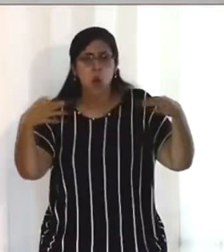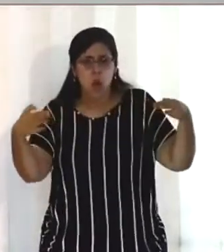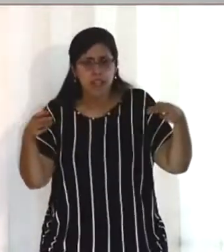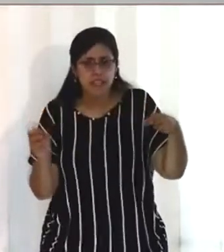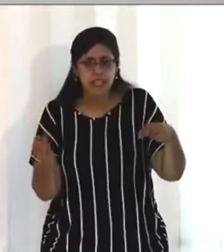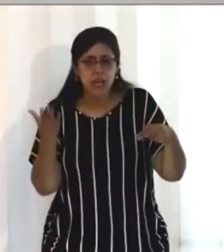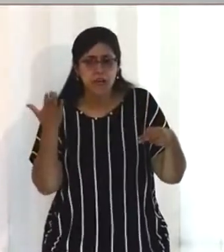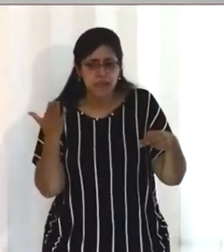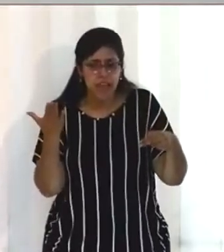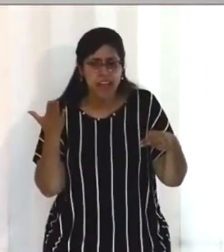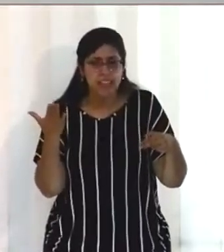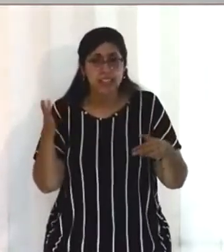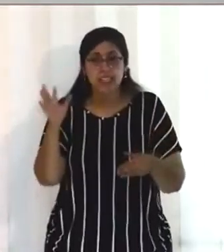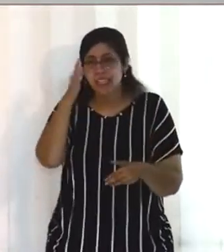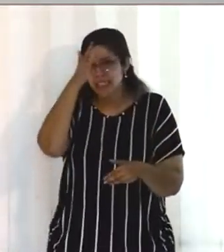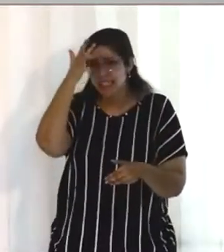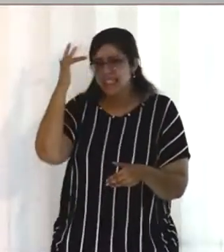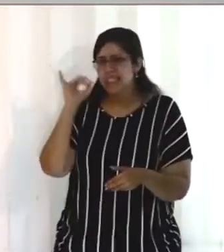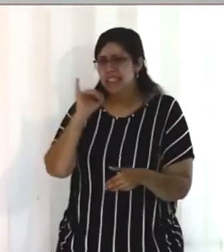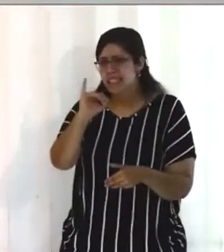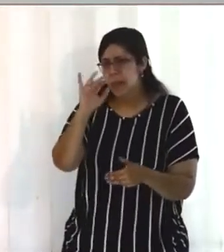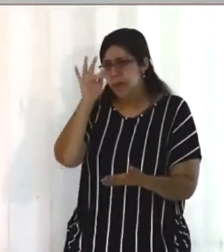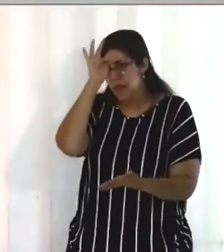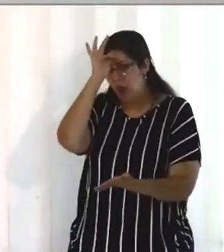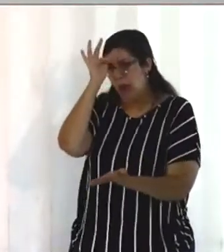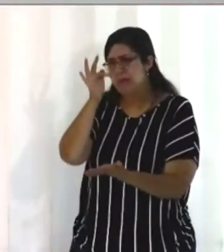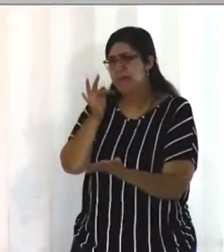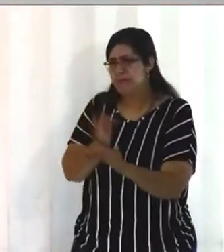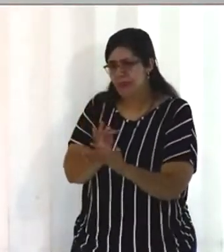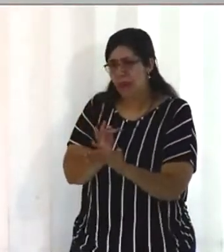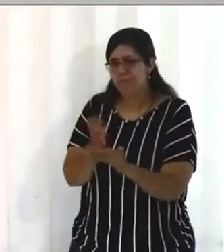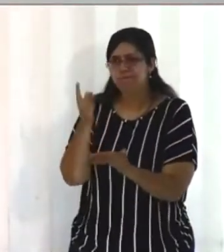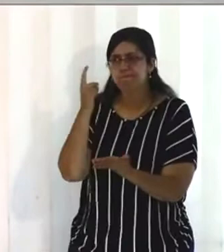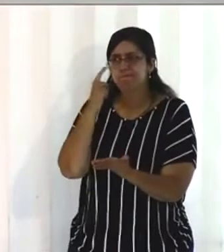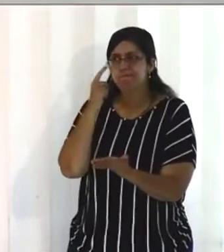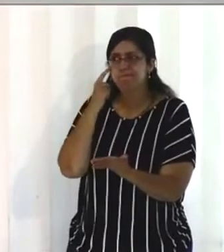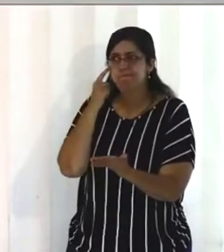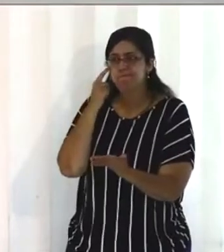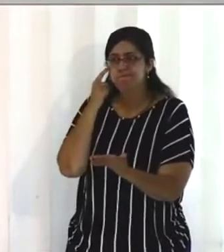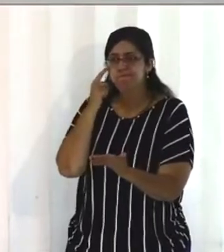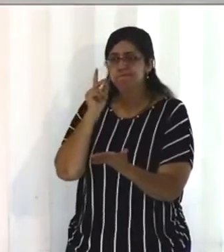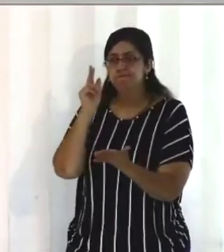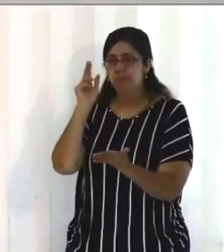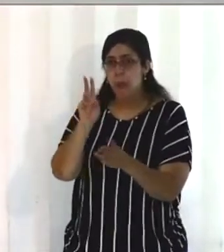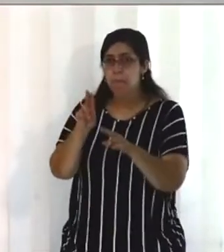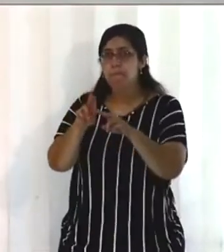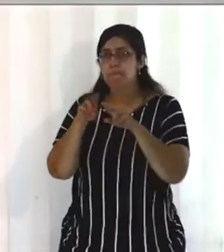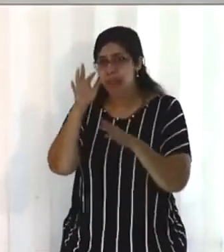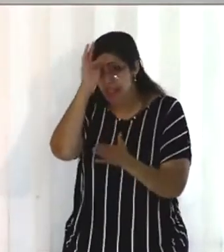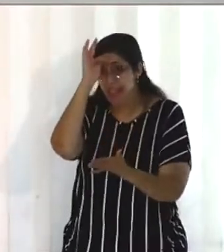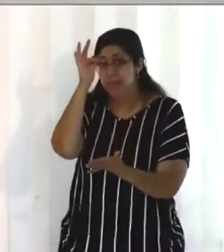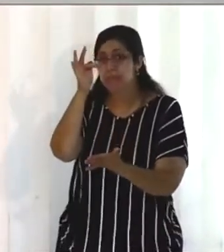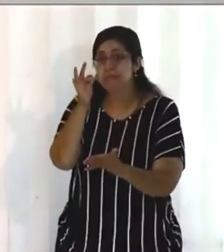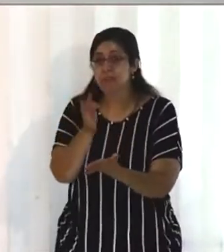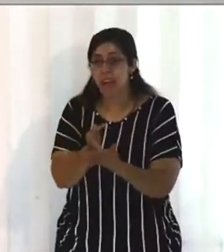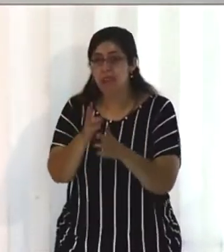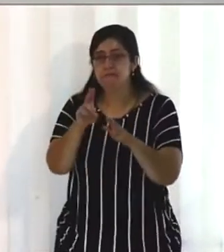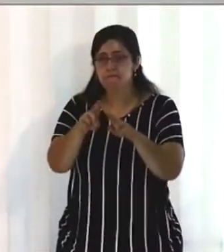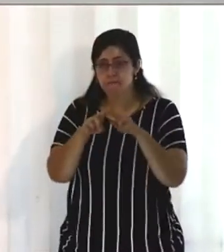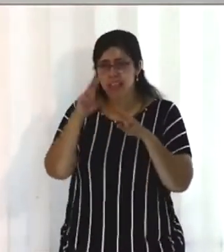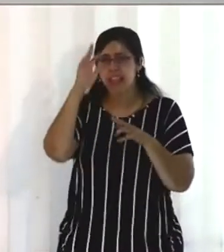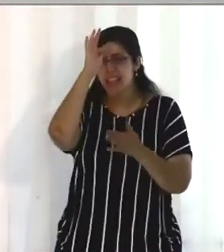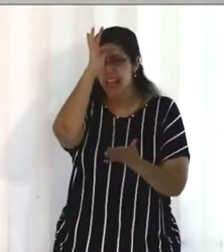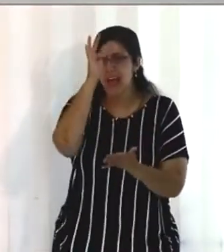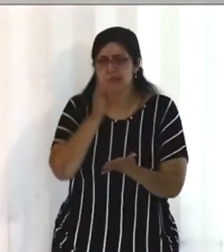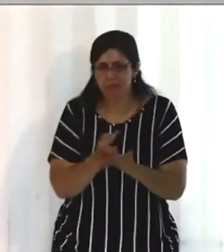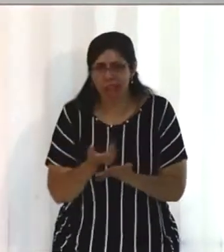que aqueles que têm fé precisam sempre pensar, é pela fé, é por causa da fé que eu